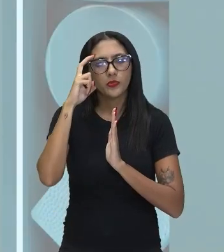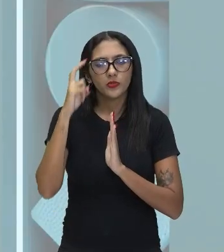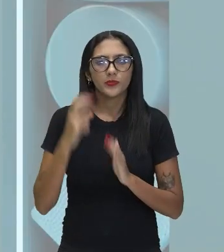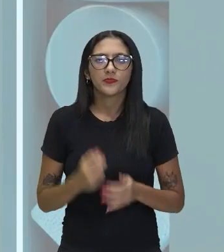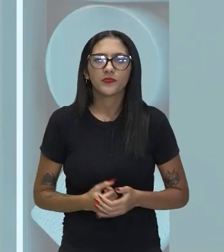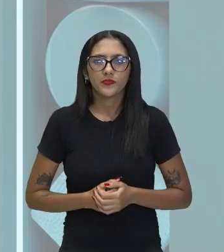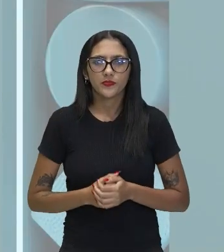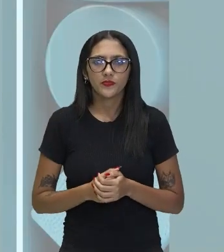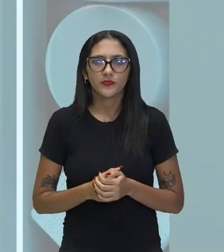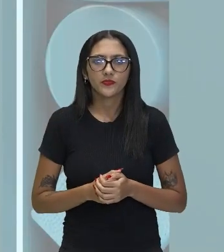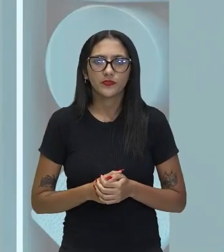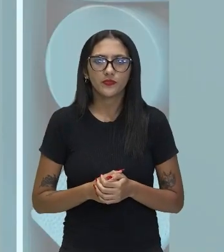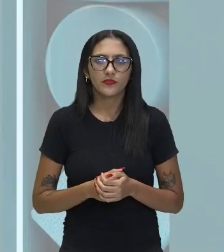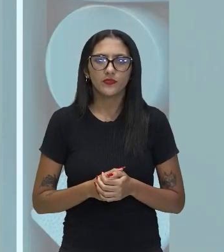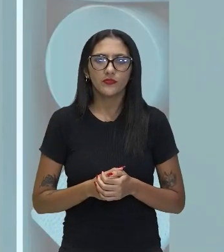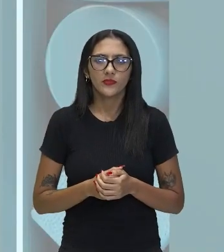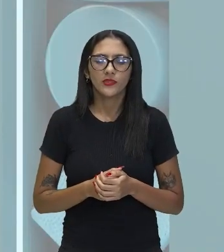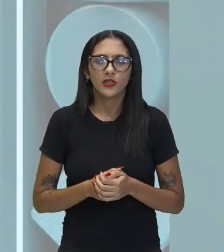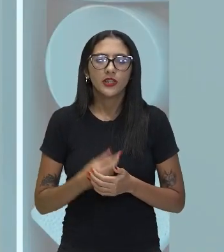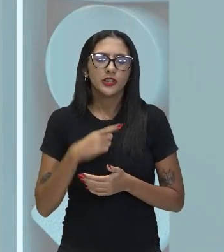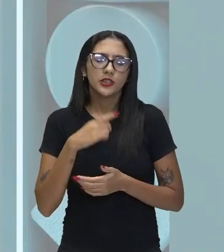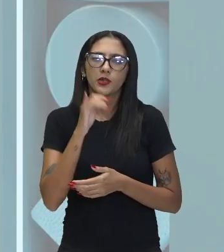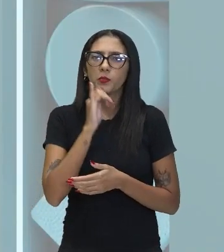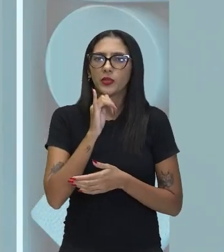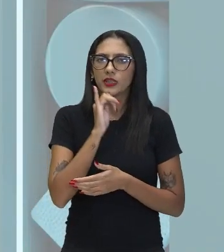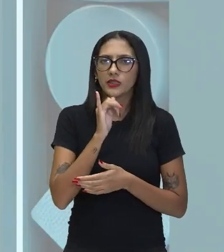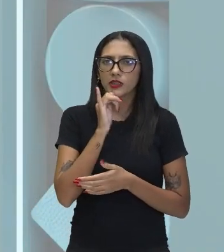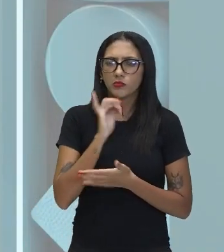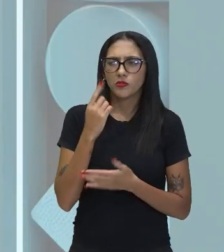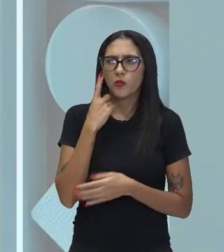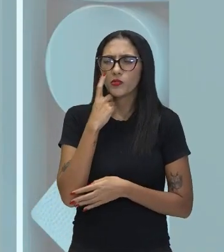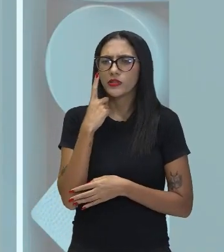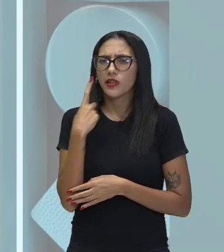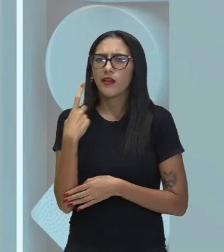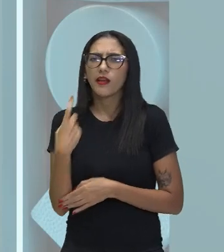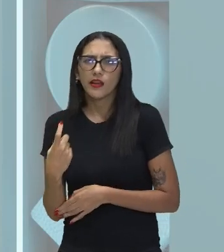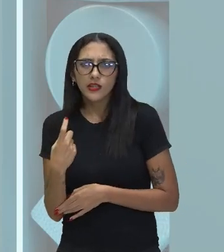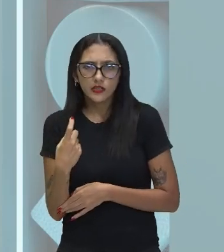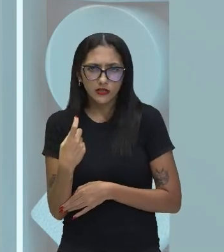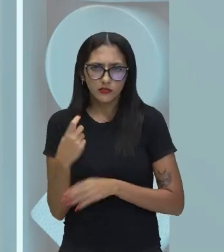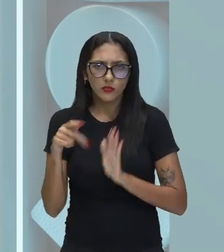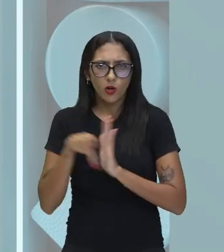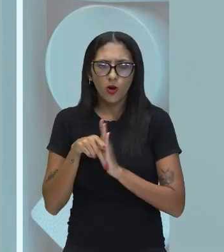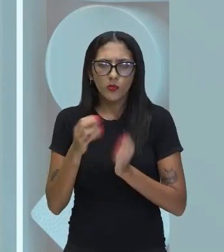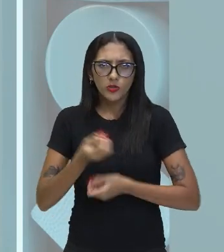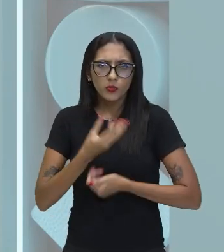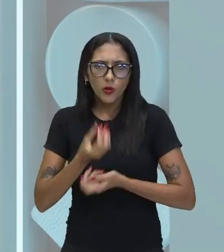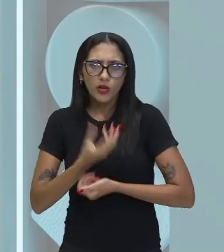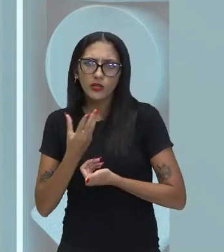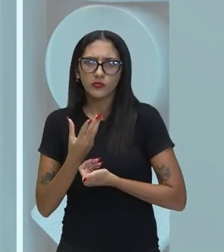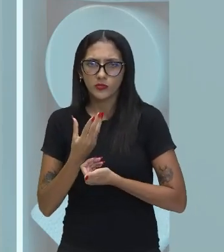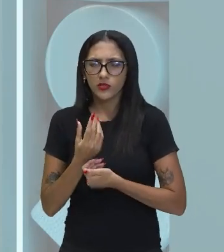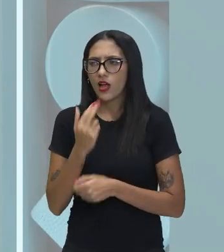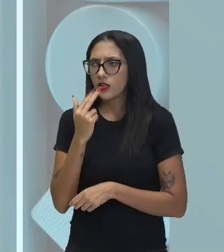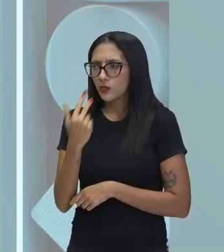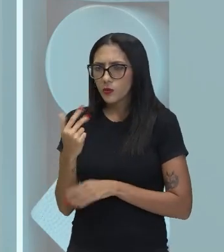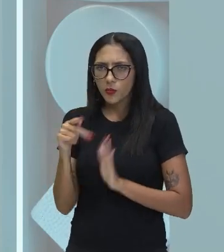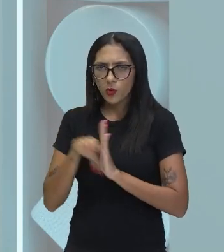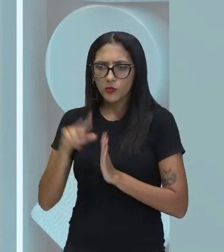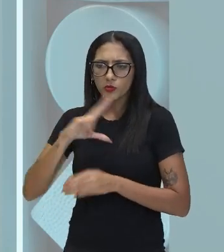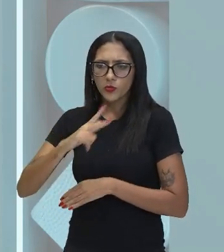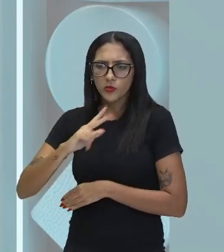uma predileção pelo jeito como Portugal fazia e faz uso do português, vamos colocar assim,